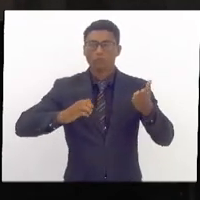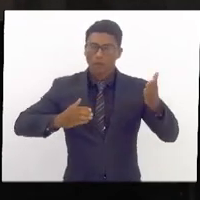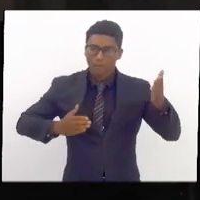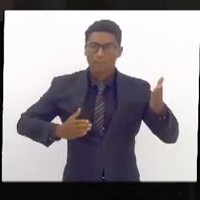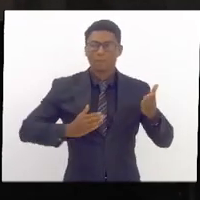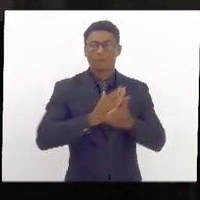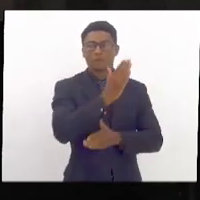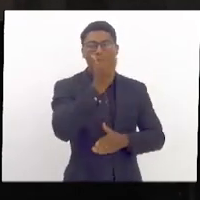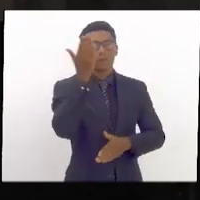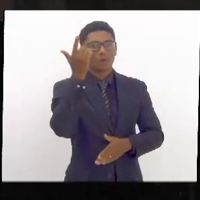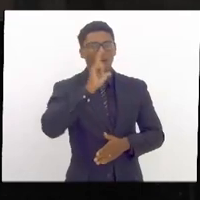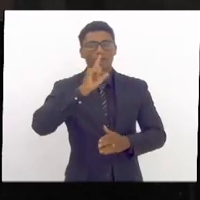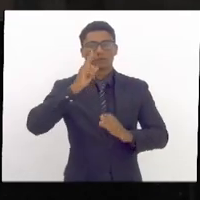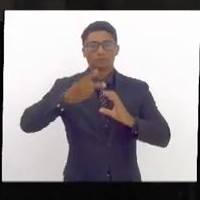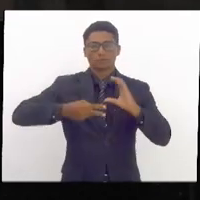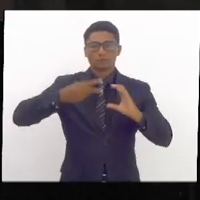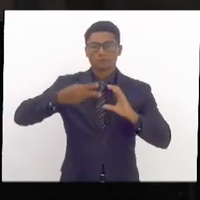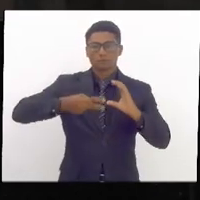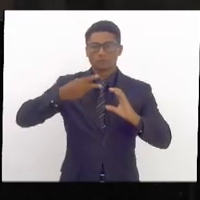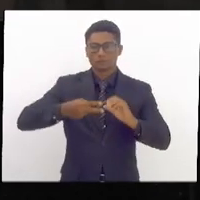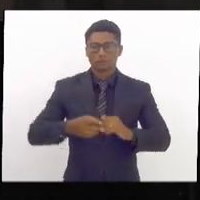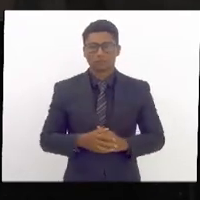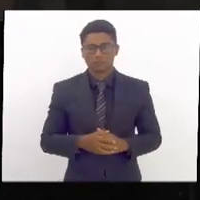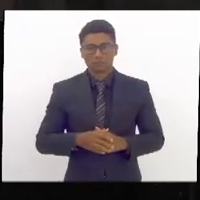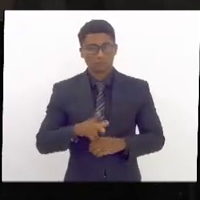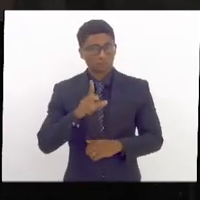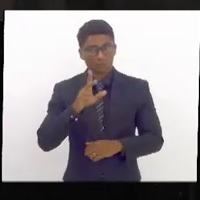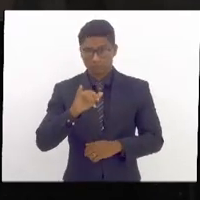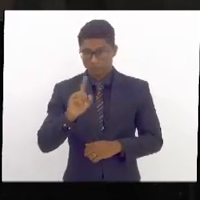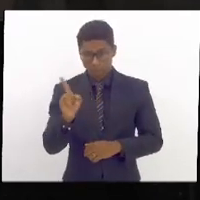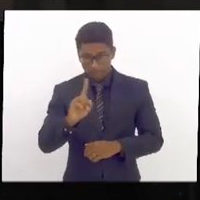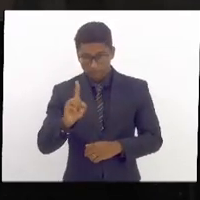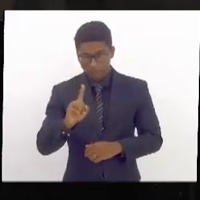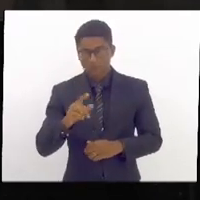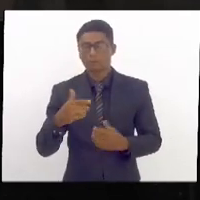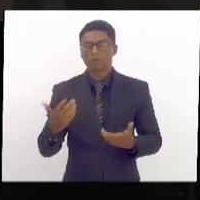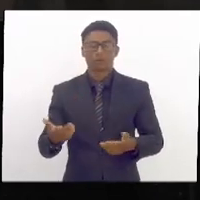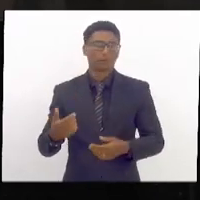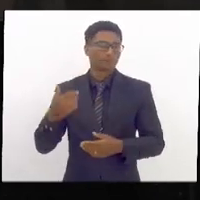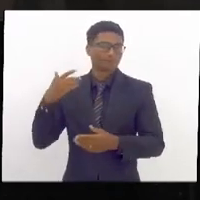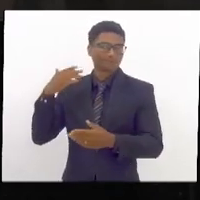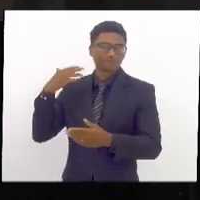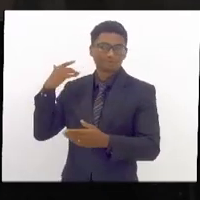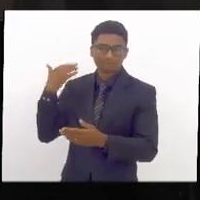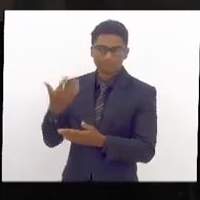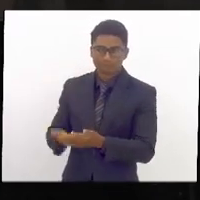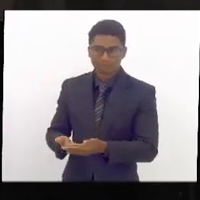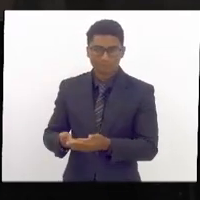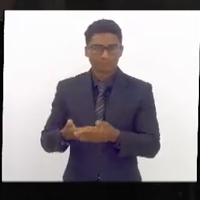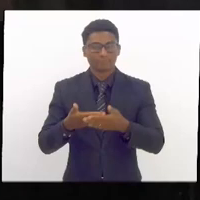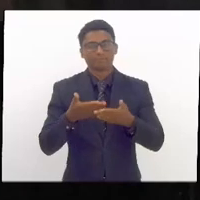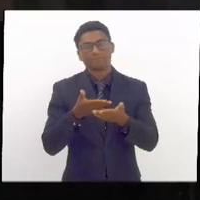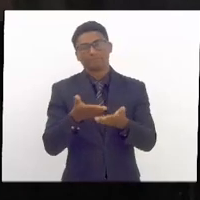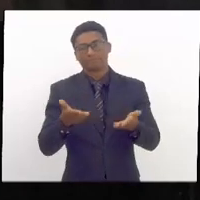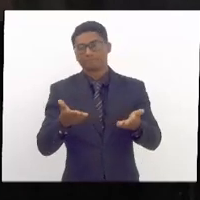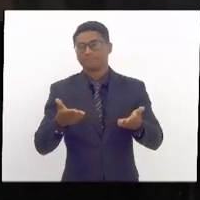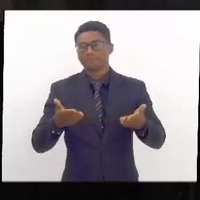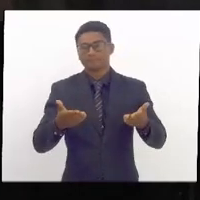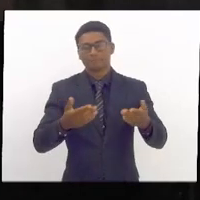aprovado na Câmara Municipal. Se não, desde aquela época que parlamentar já